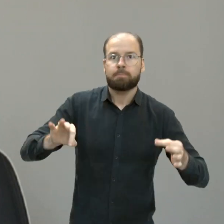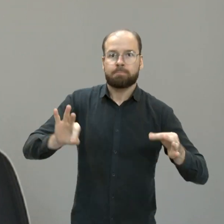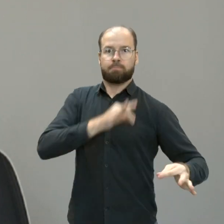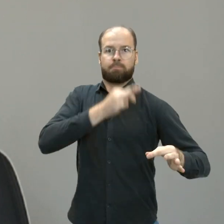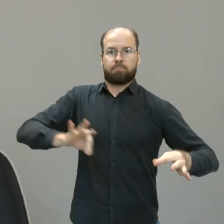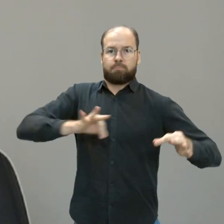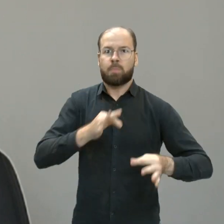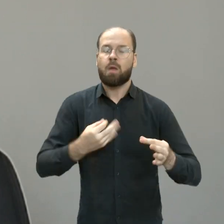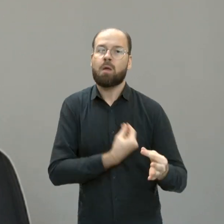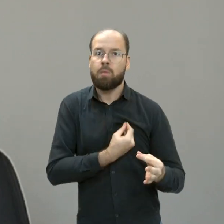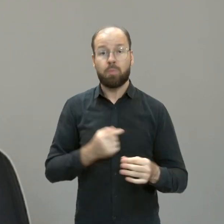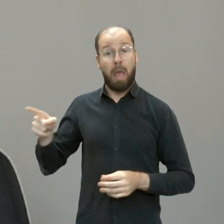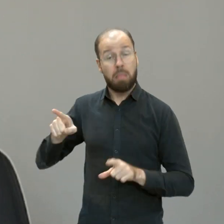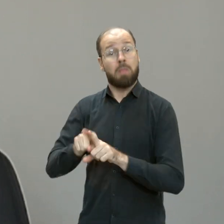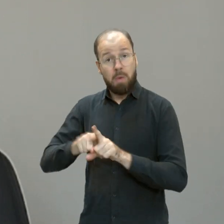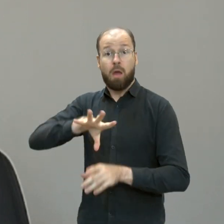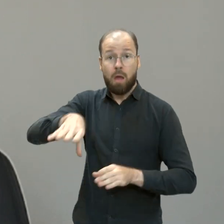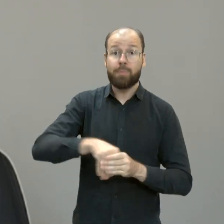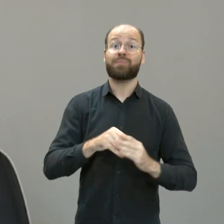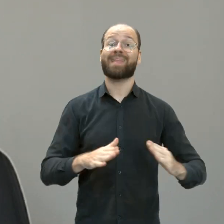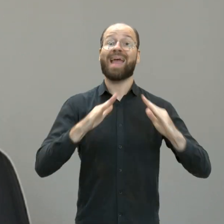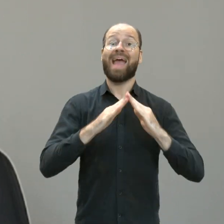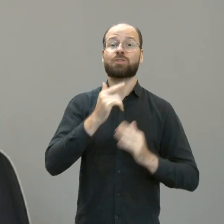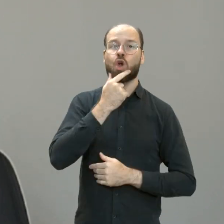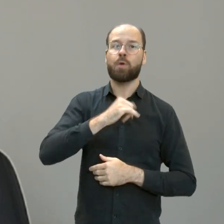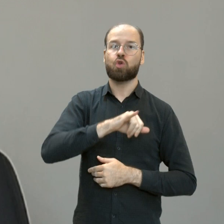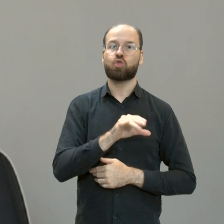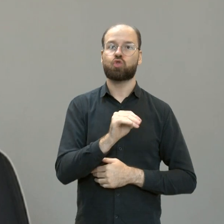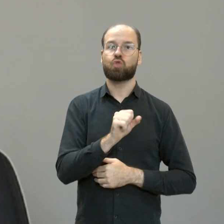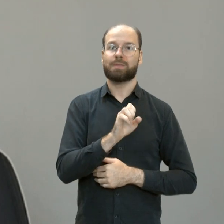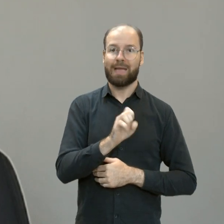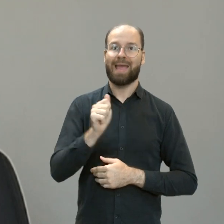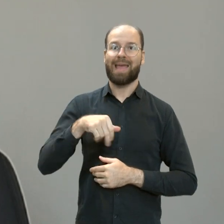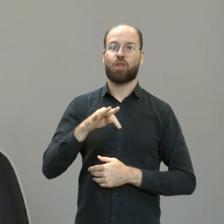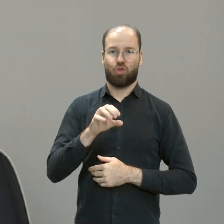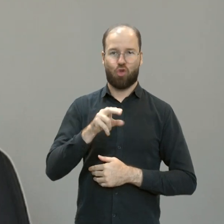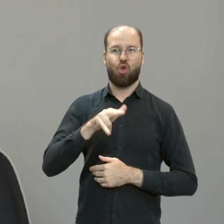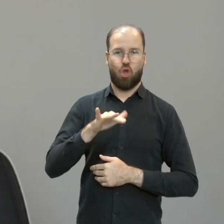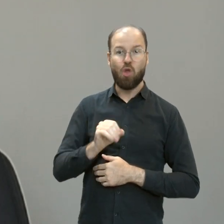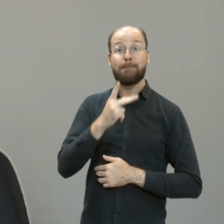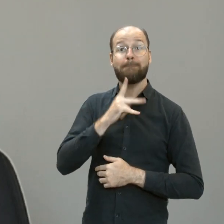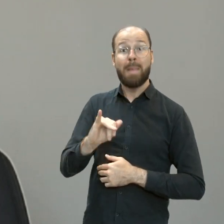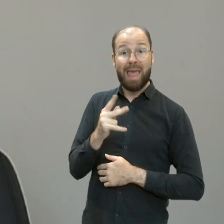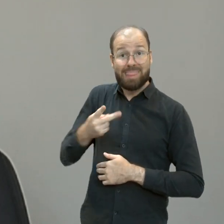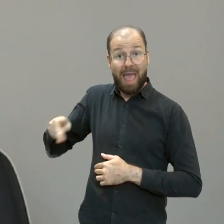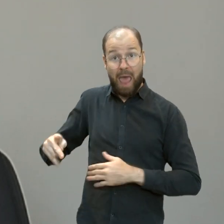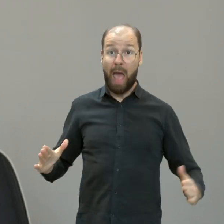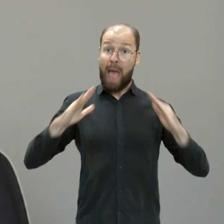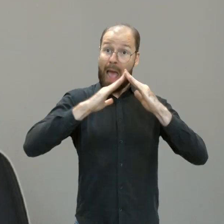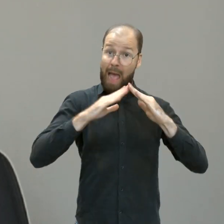música. A casa do seu José Antônio era uma casa cheia de moços e moças que tocavam, que